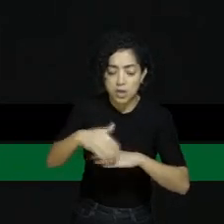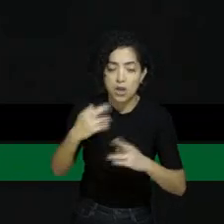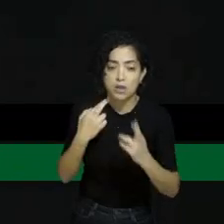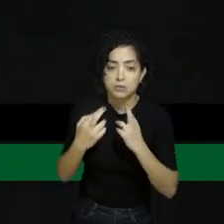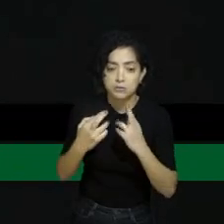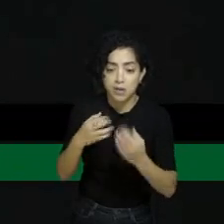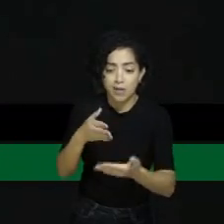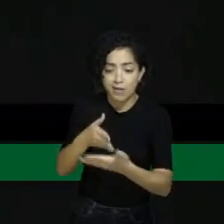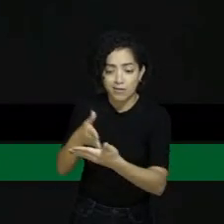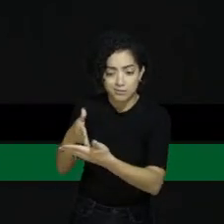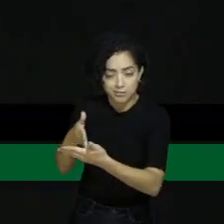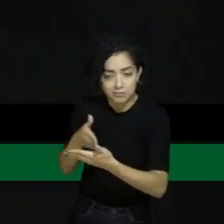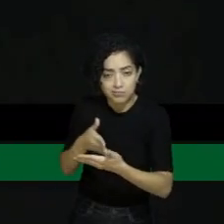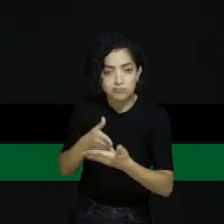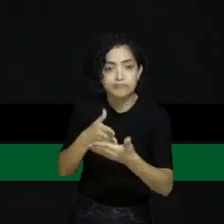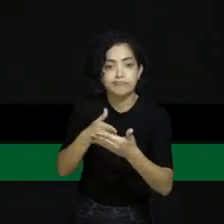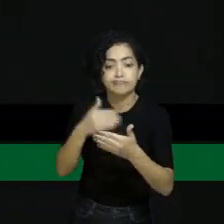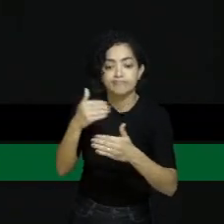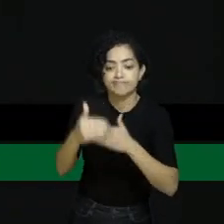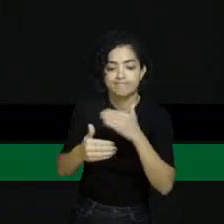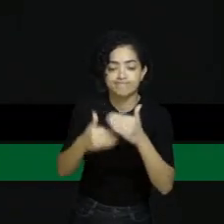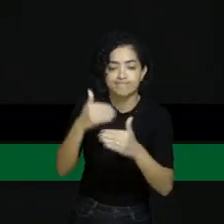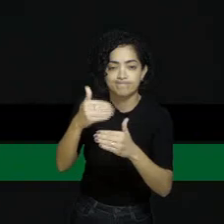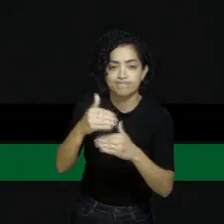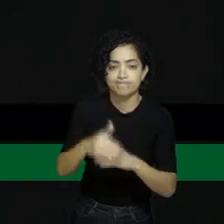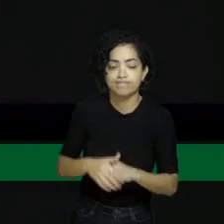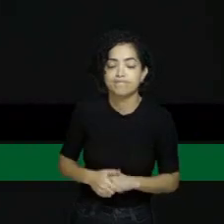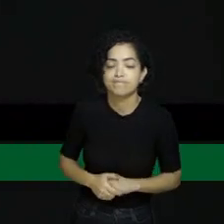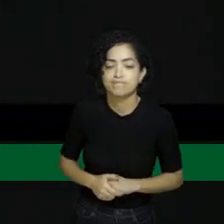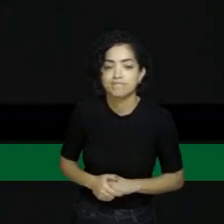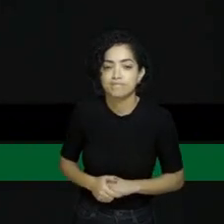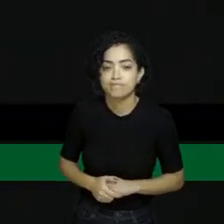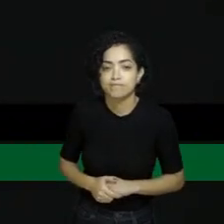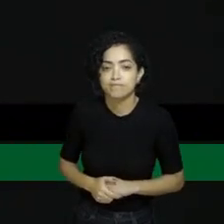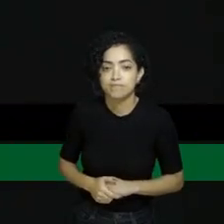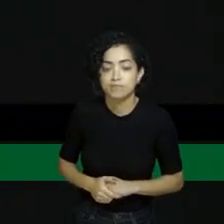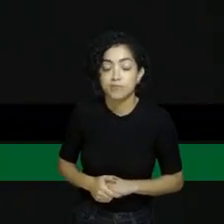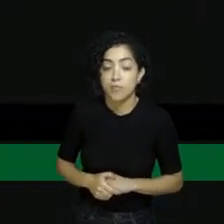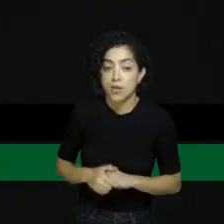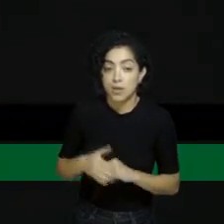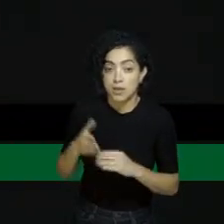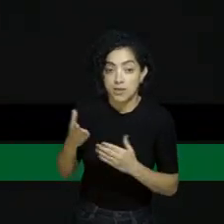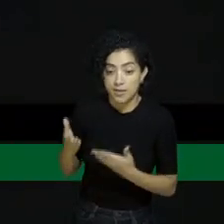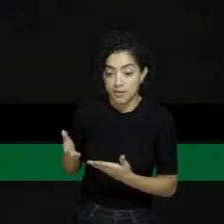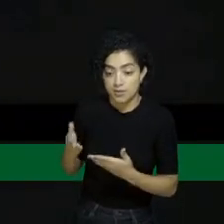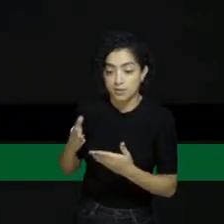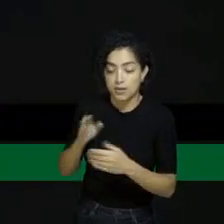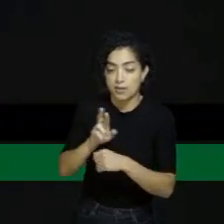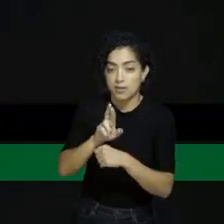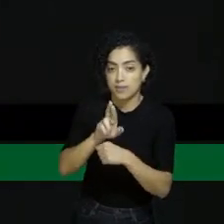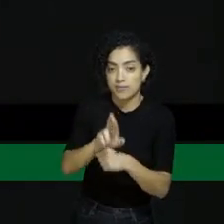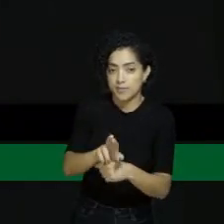o desenvolvimento deste segmento. A agricultura representa